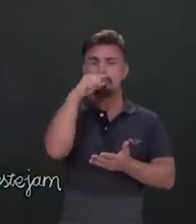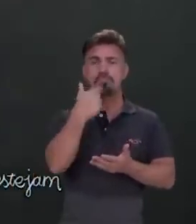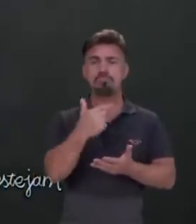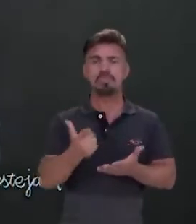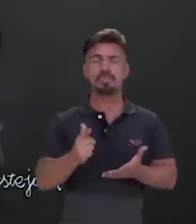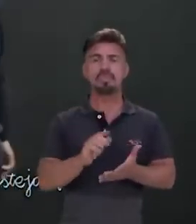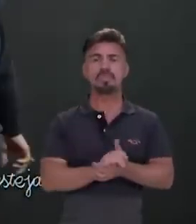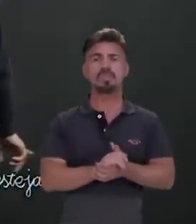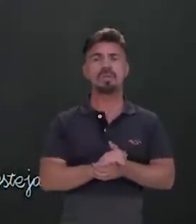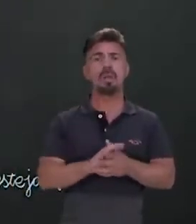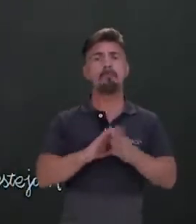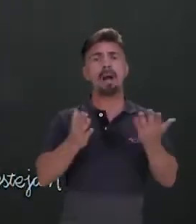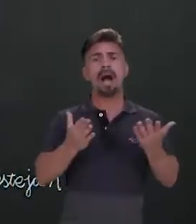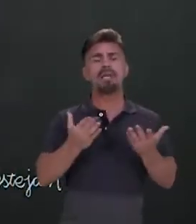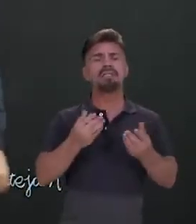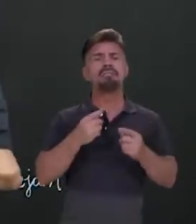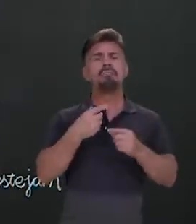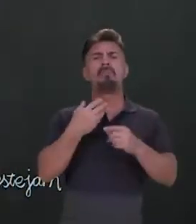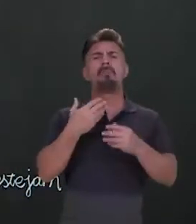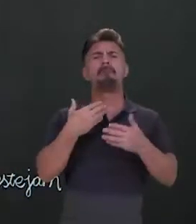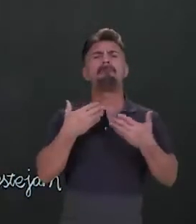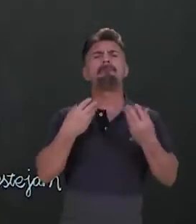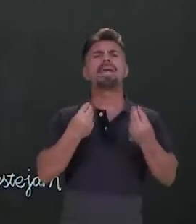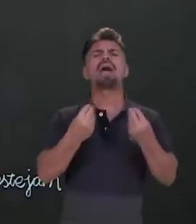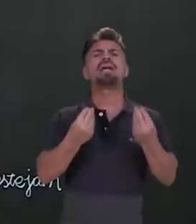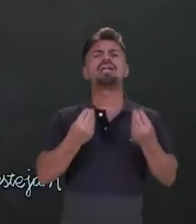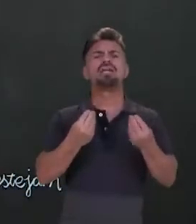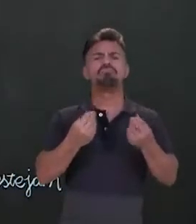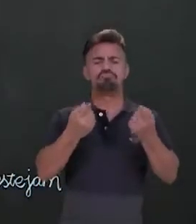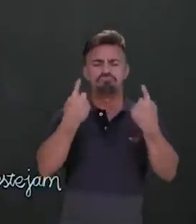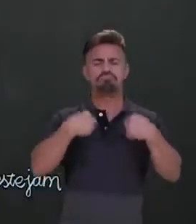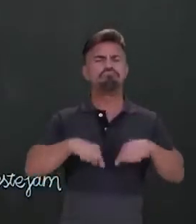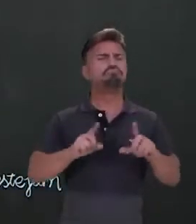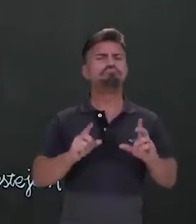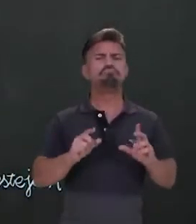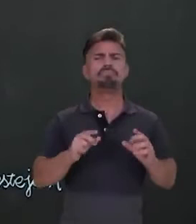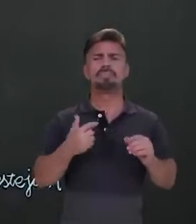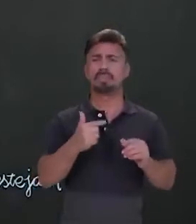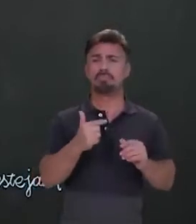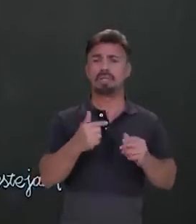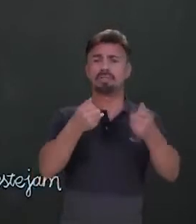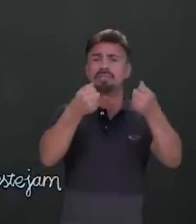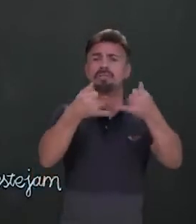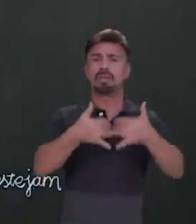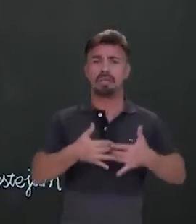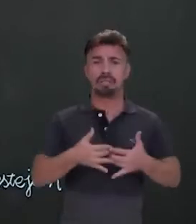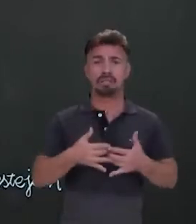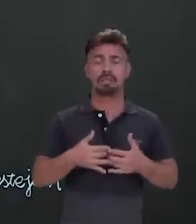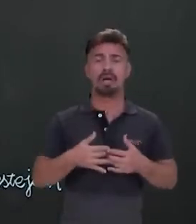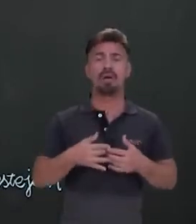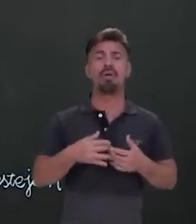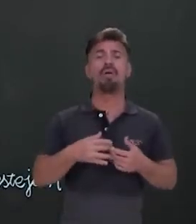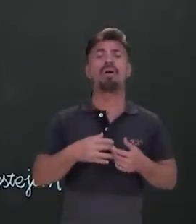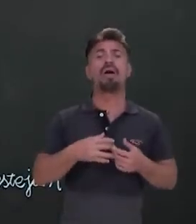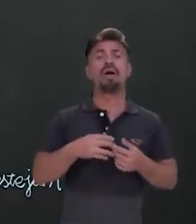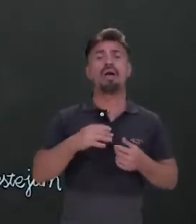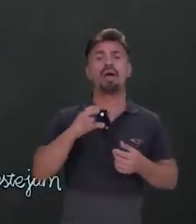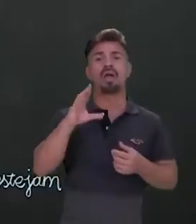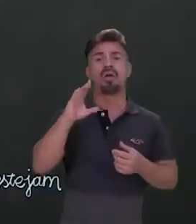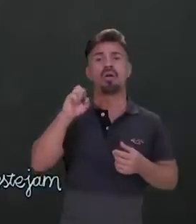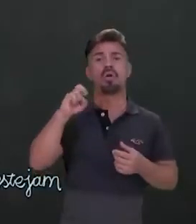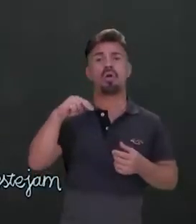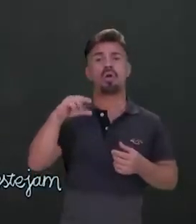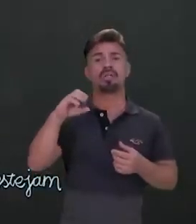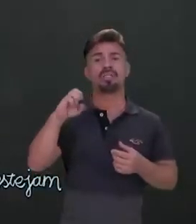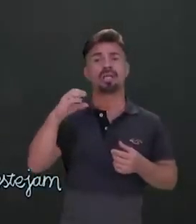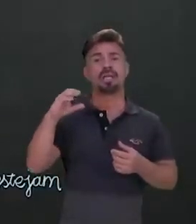remédio, embora os benefícios não estejam claros. Esse embora introduz uma ideia, uma circunstância de concessão. Por